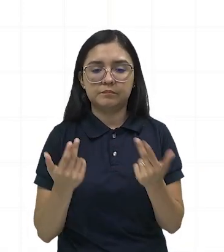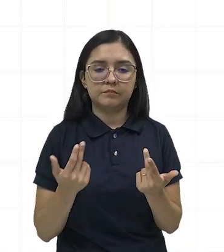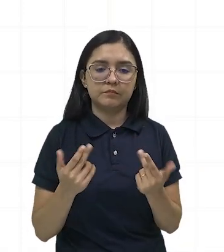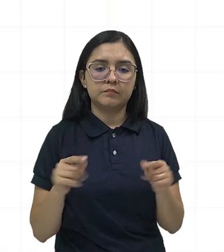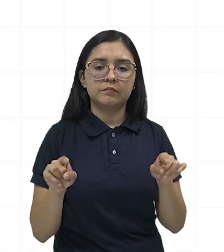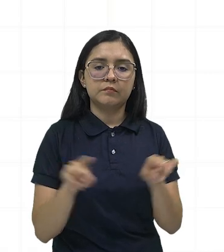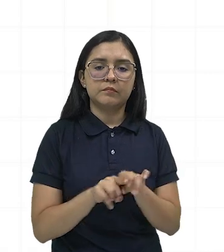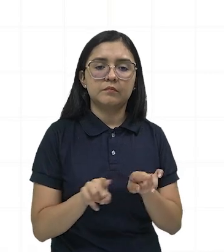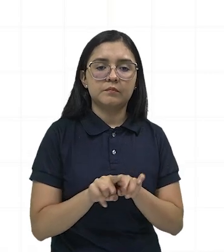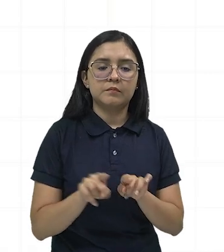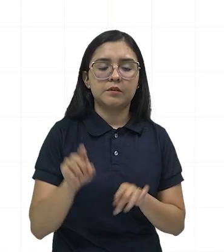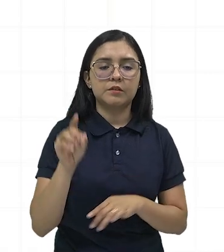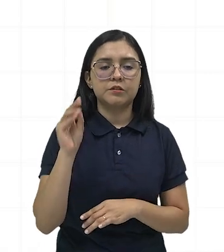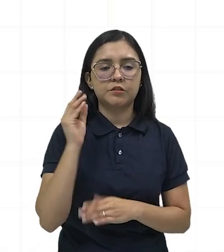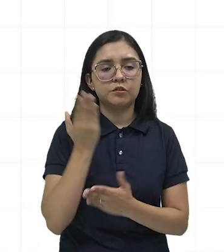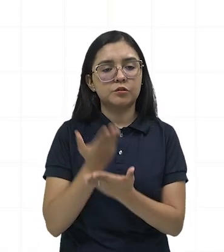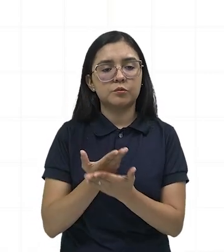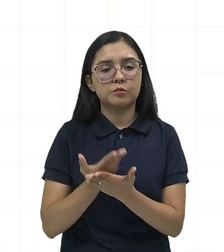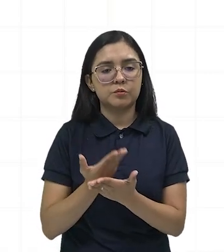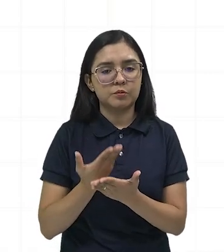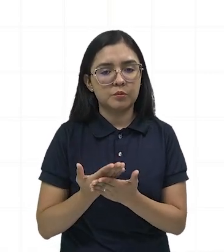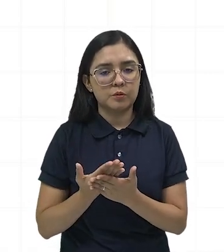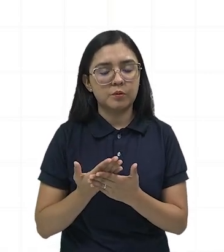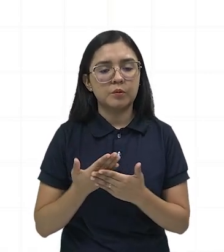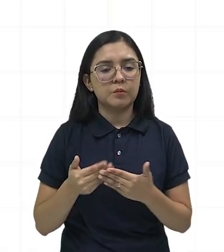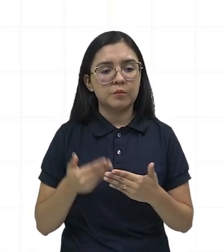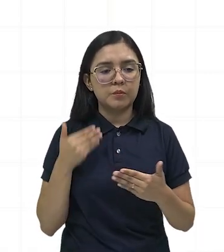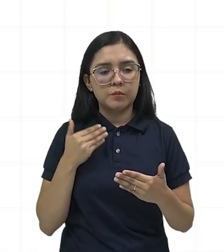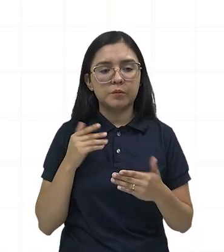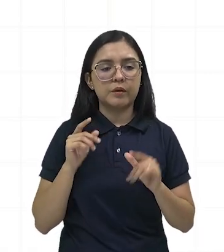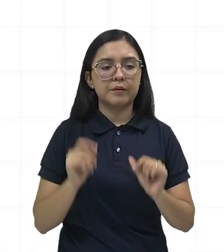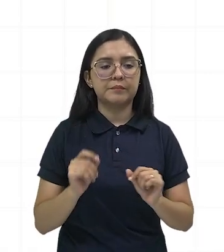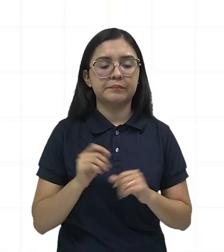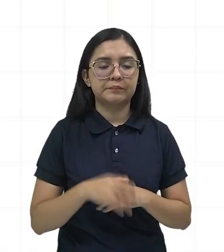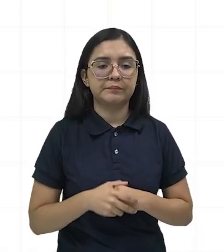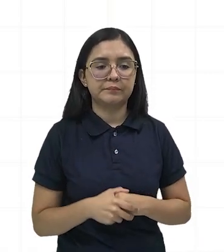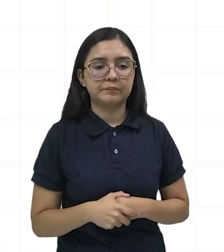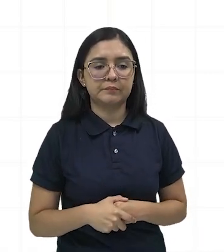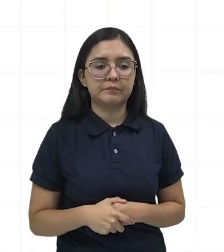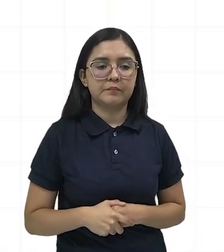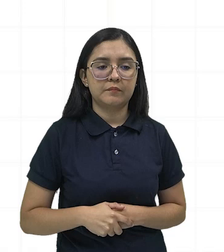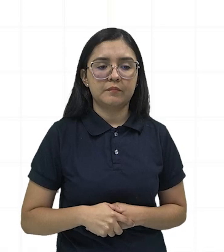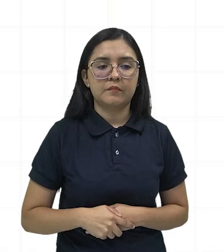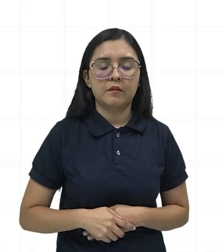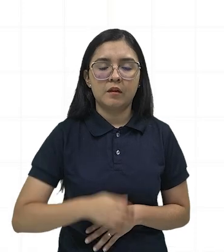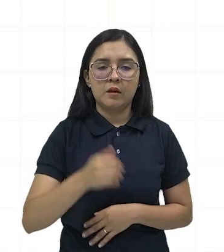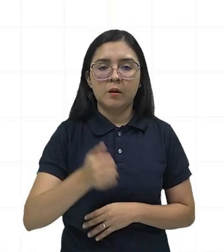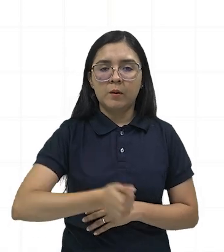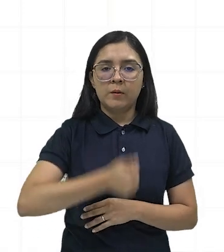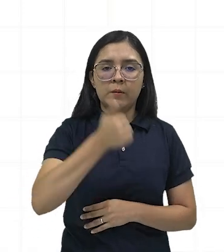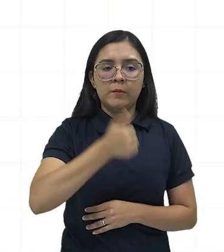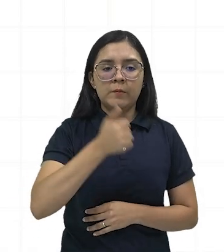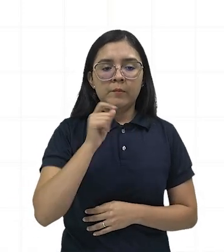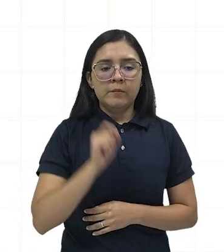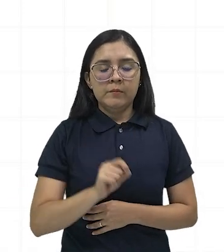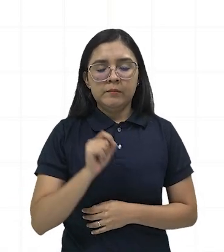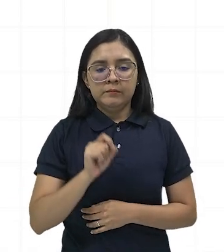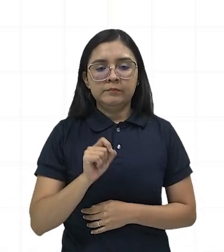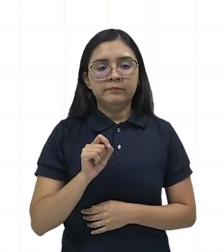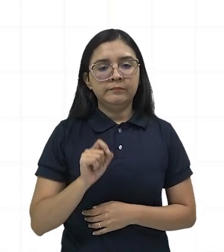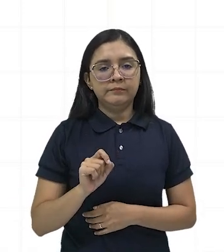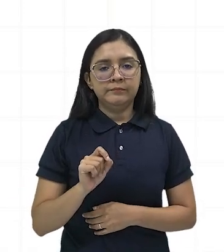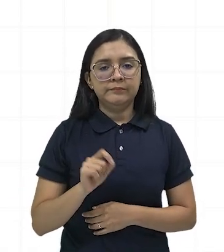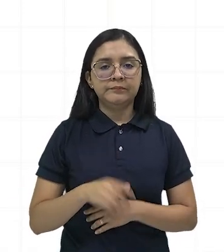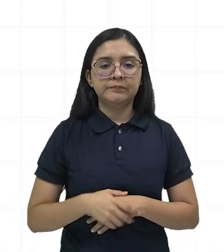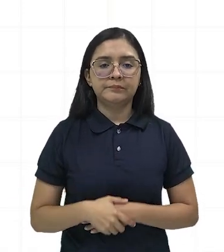E nós vimos na nossa aula, né, nas nossas aulas aí, lá, o primeiro caso que nós vimos foi justamente